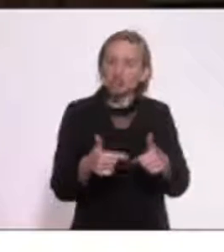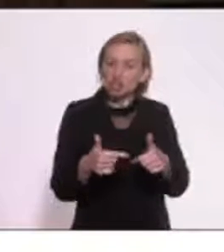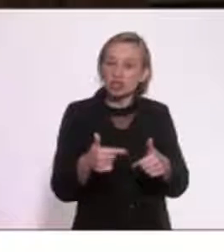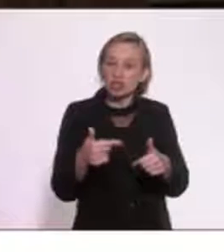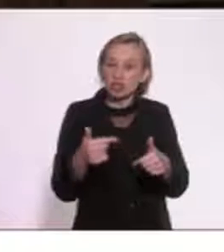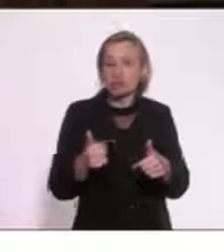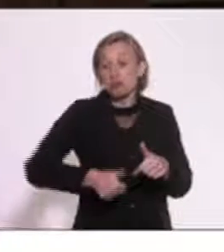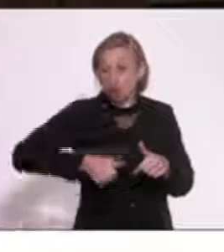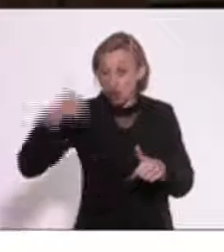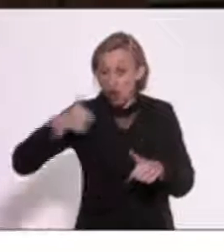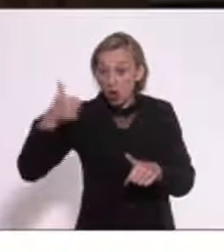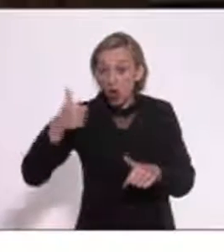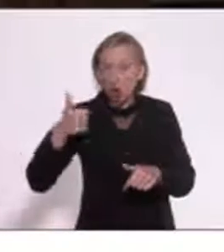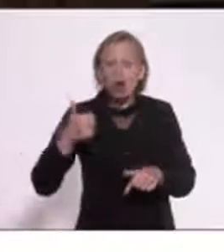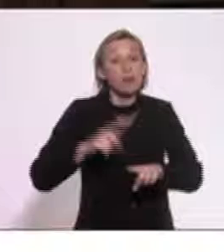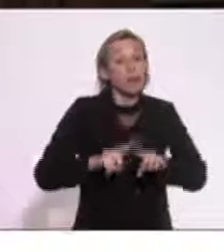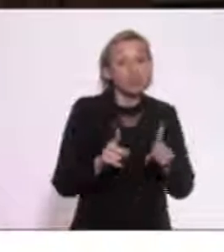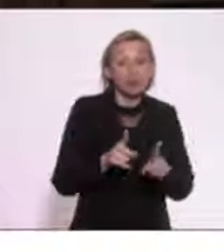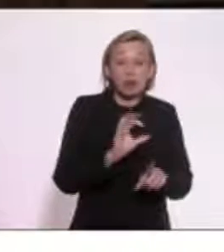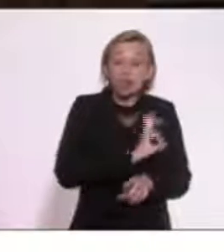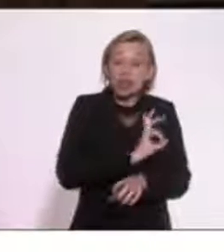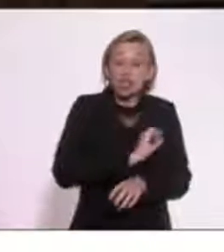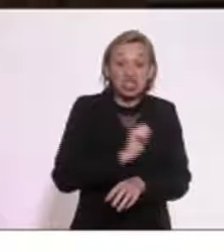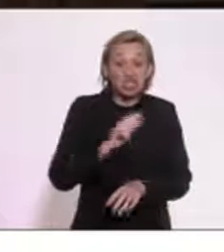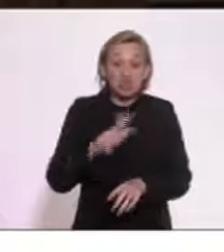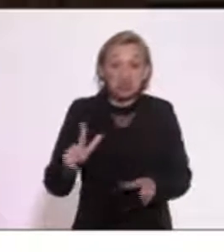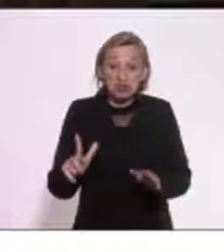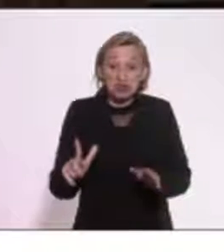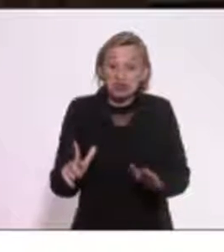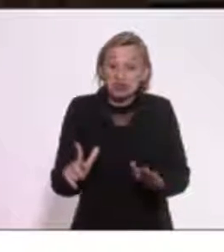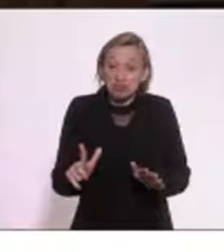Civil conta apenas com uma clínica,